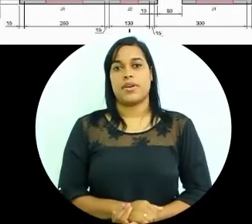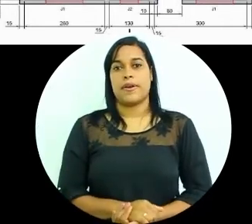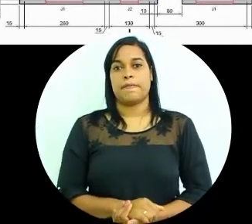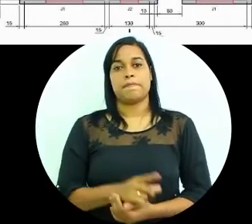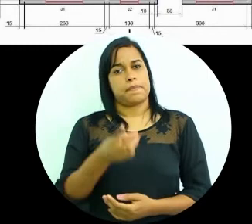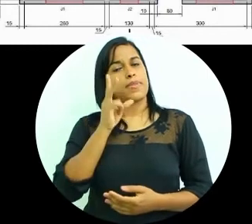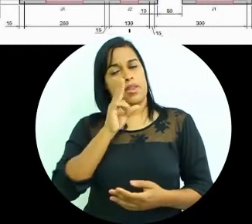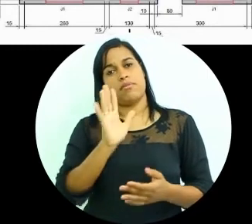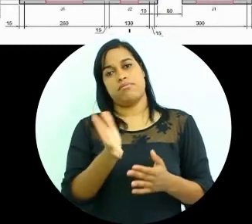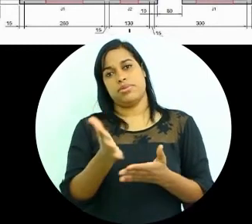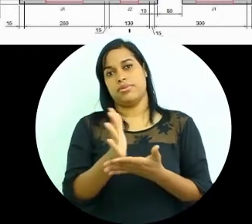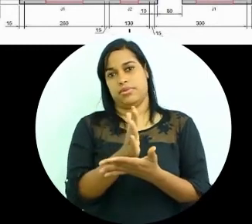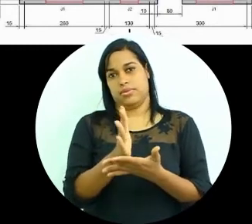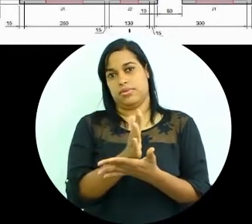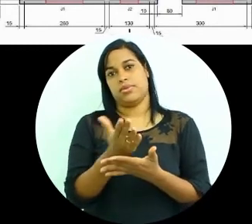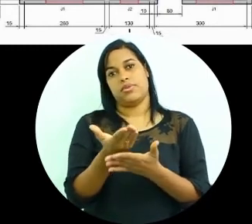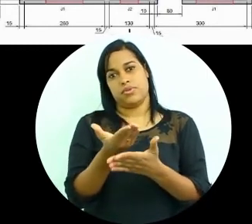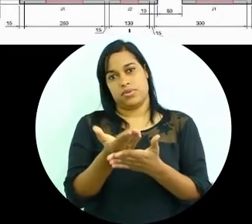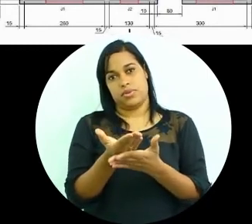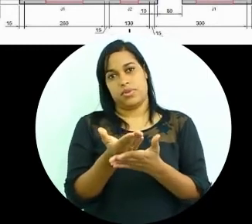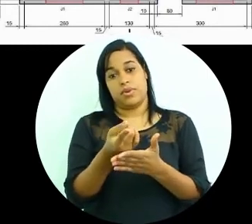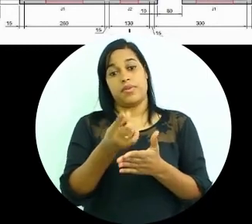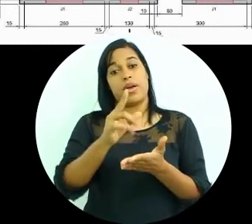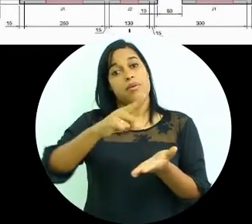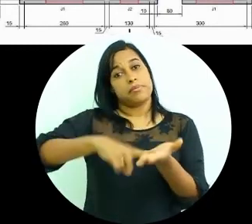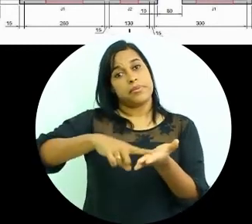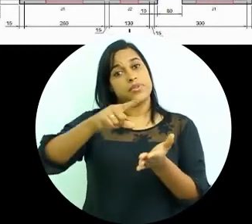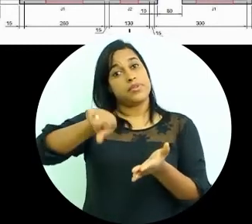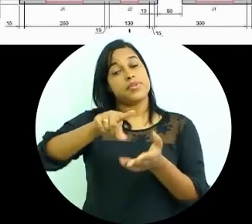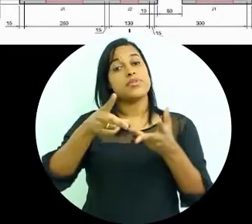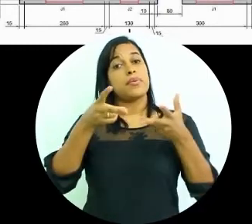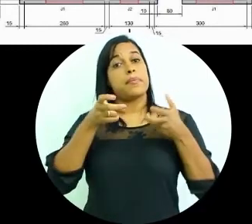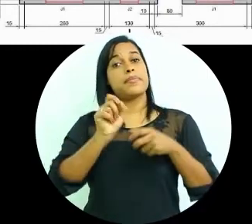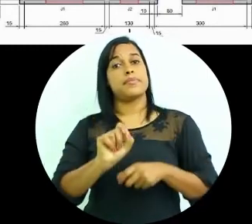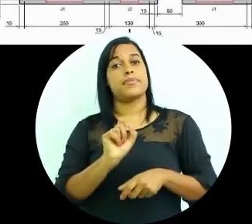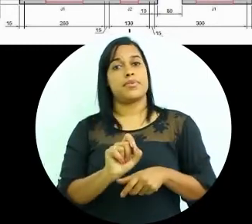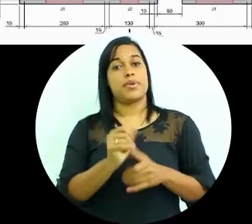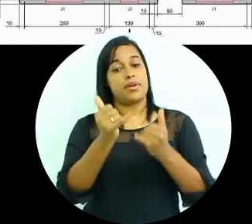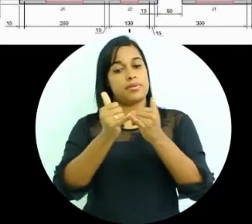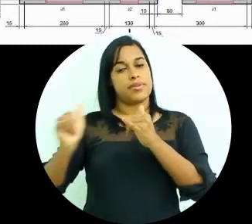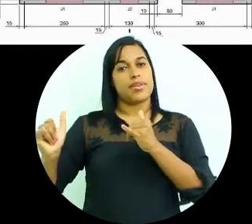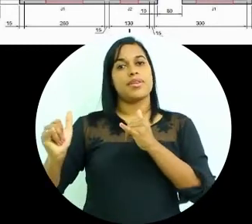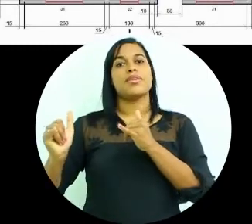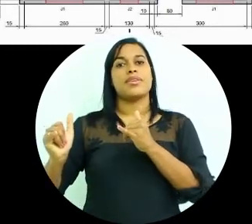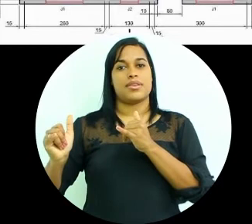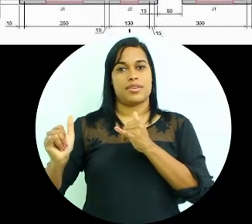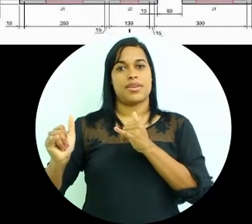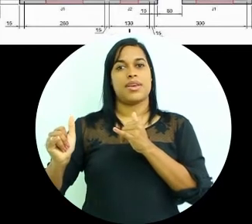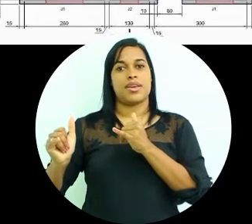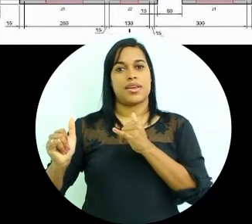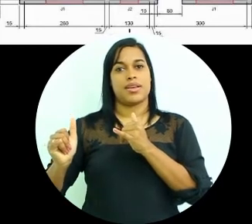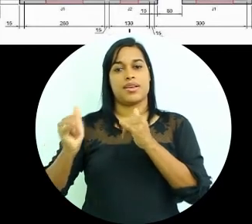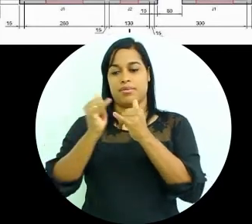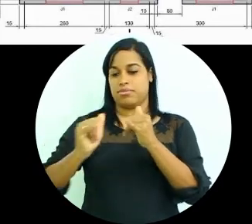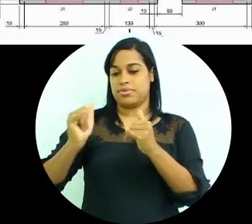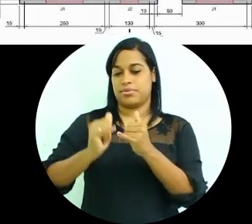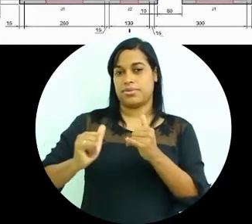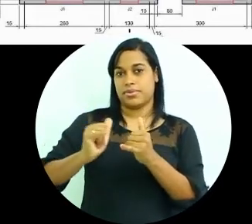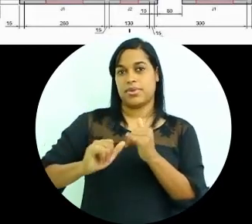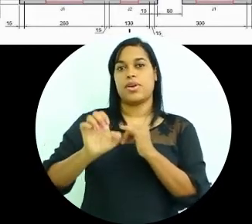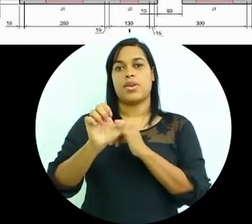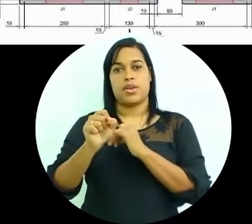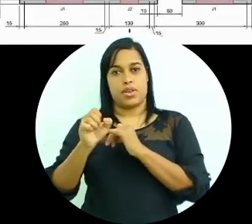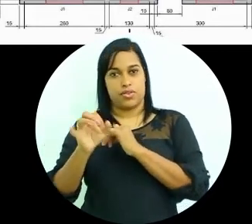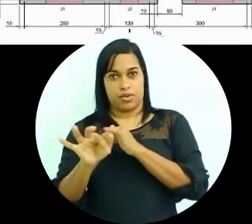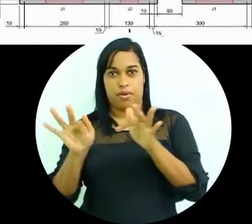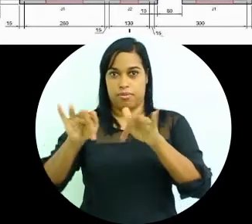0.002, conforme nós vimos no caderno, e vou clicar em Enter. E vocês vão notar que a linha ficou